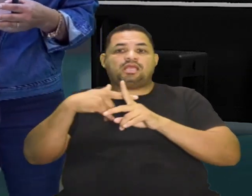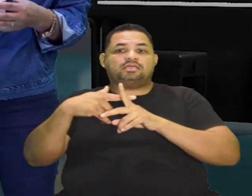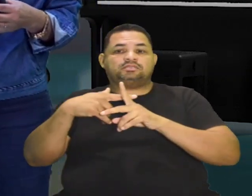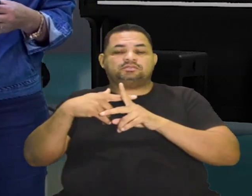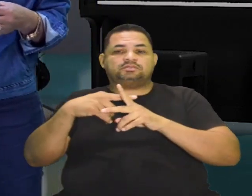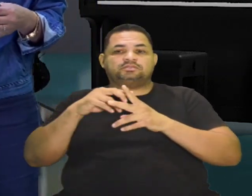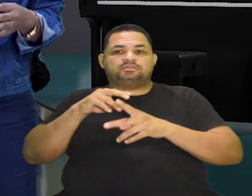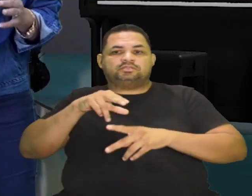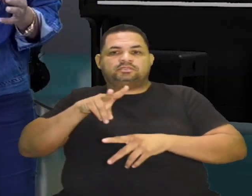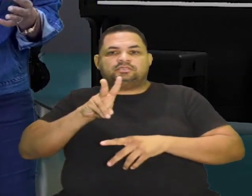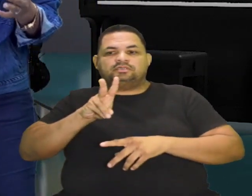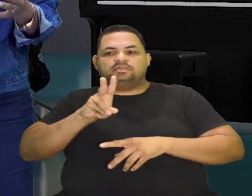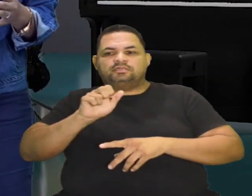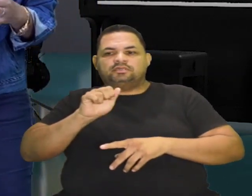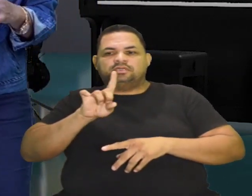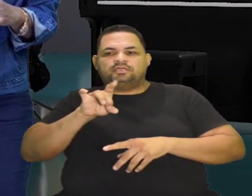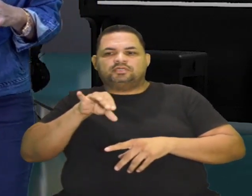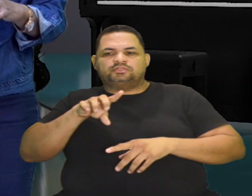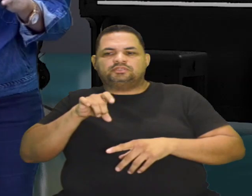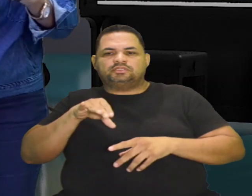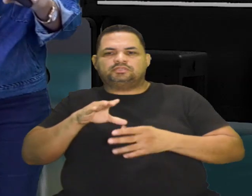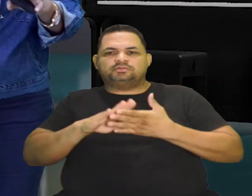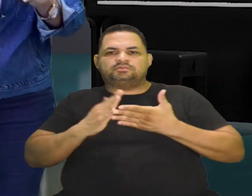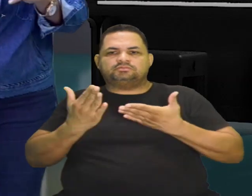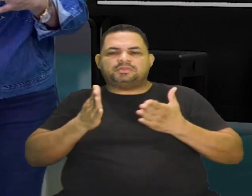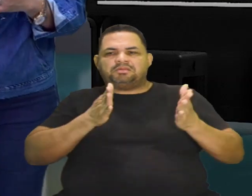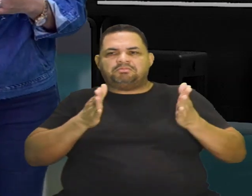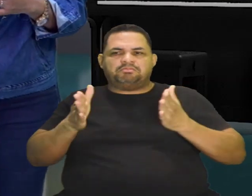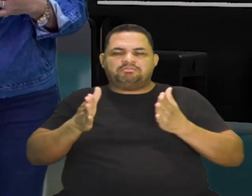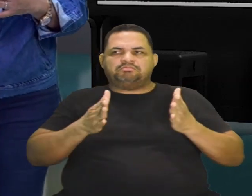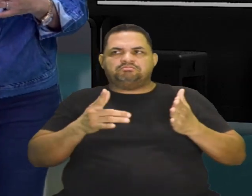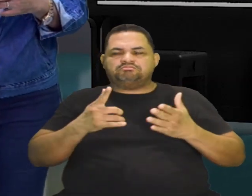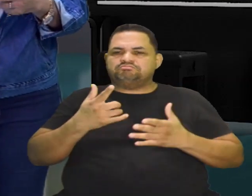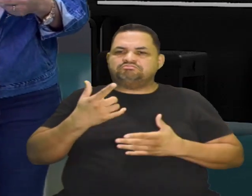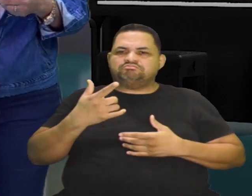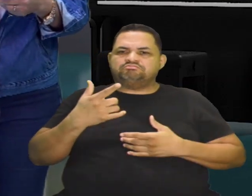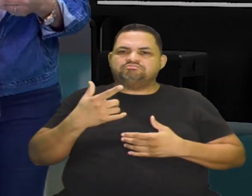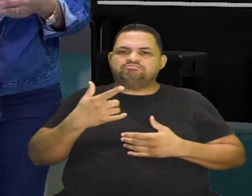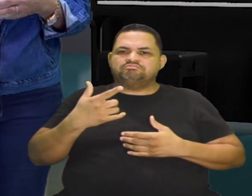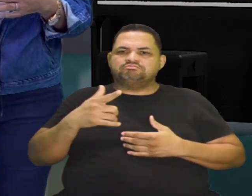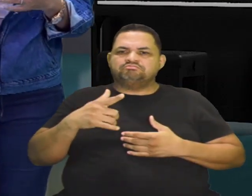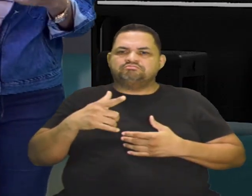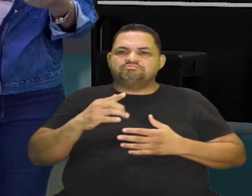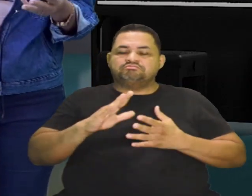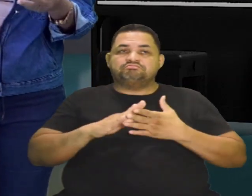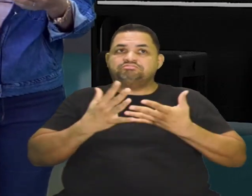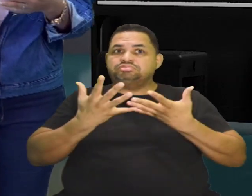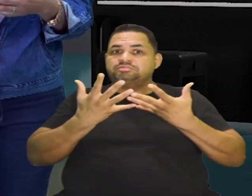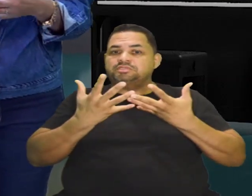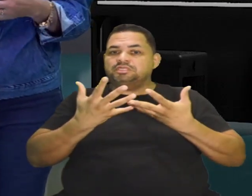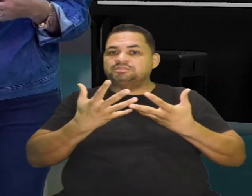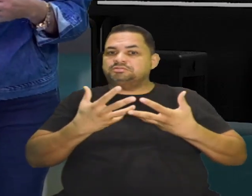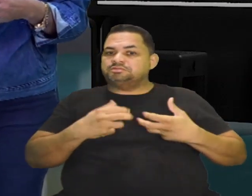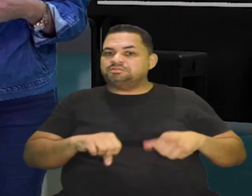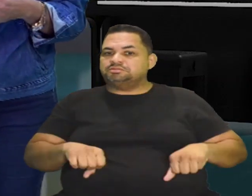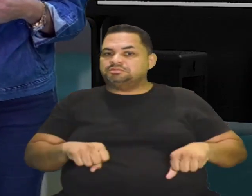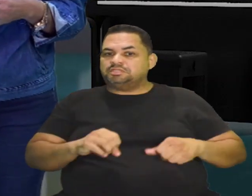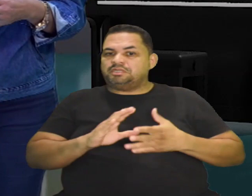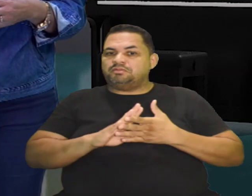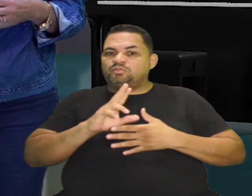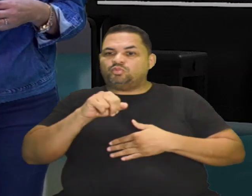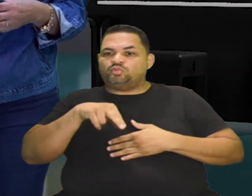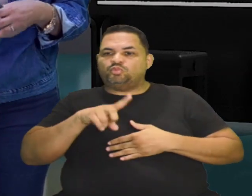na época, ainda estava um período que não havia tanta a aceitação do nu nas obras de